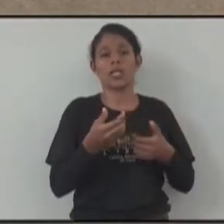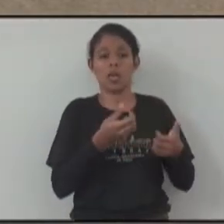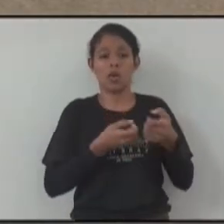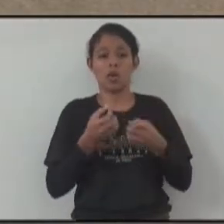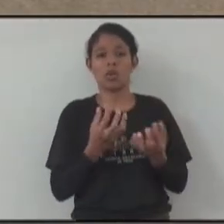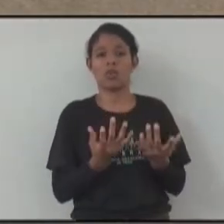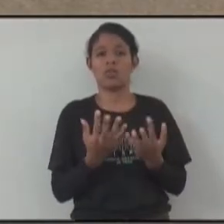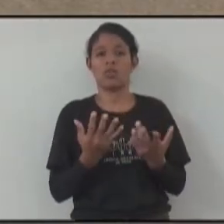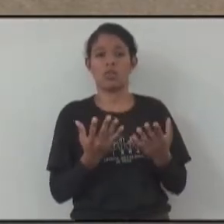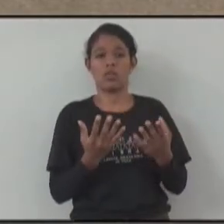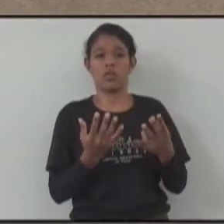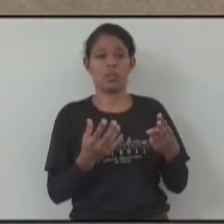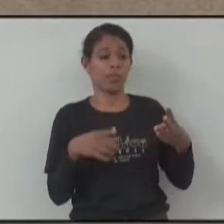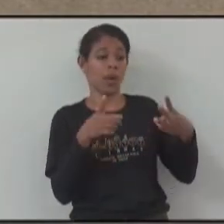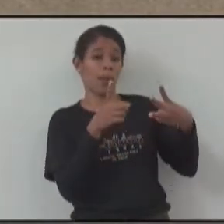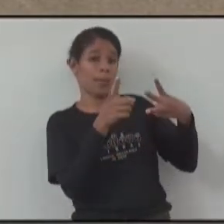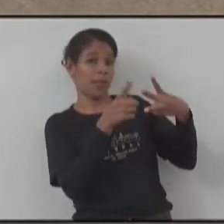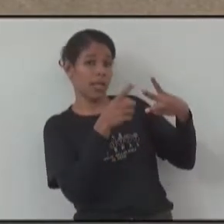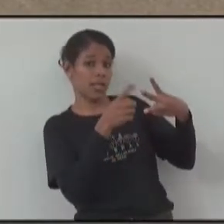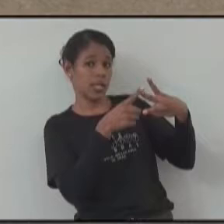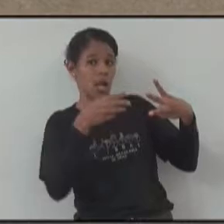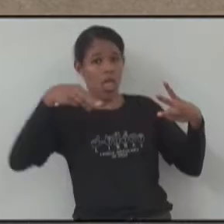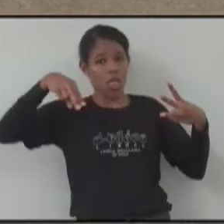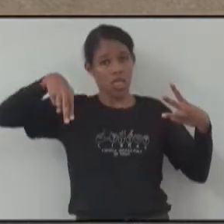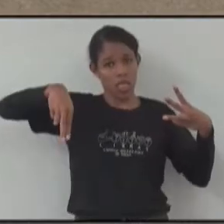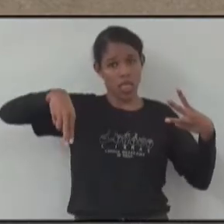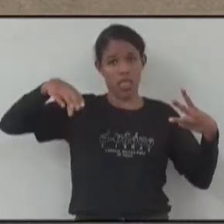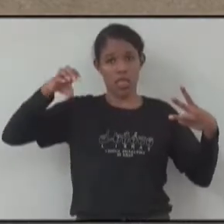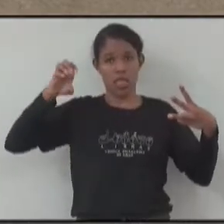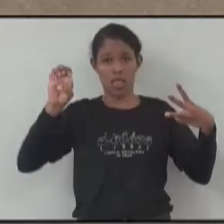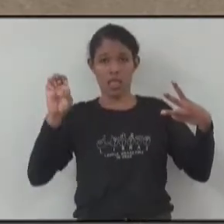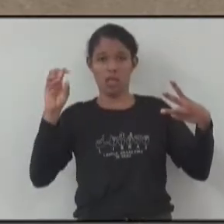período da pedra polida, o homem começa